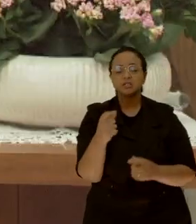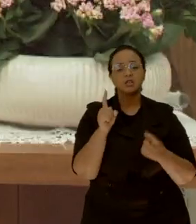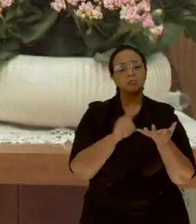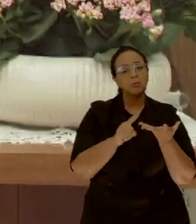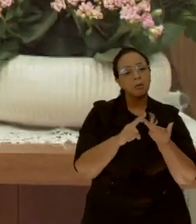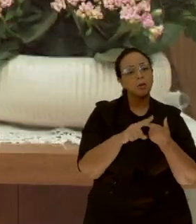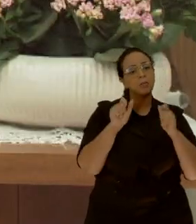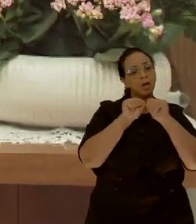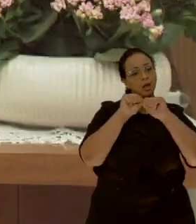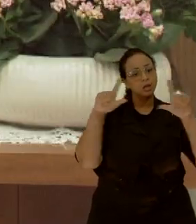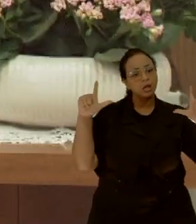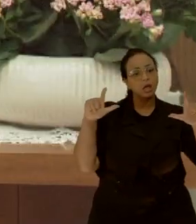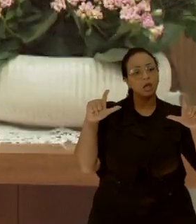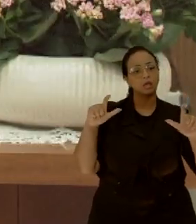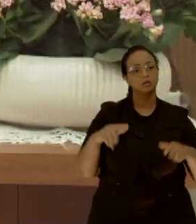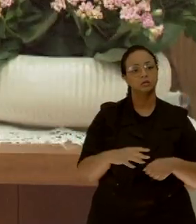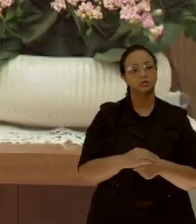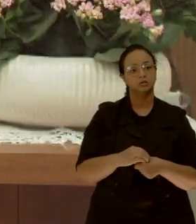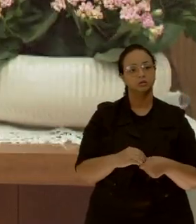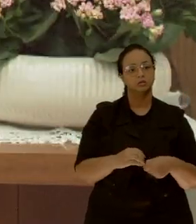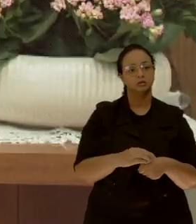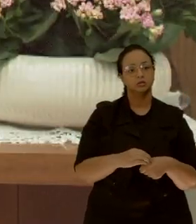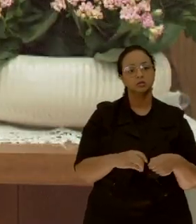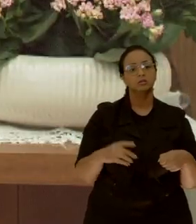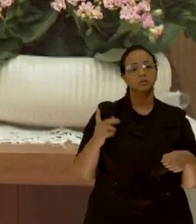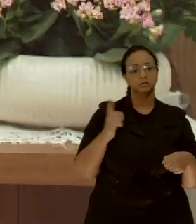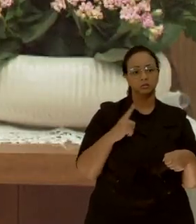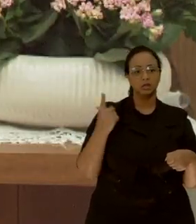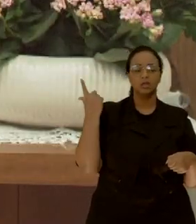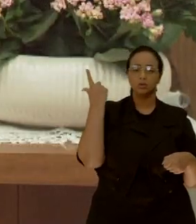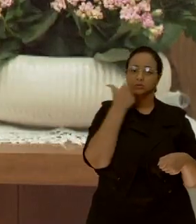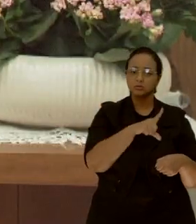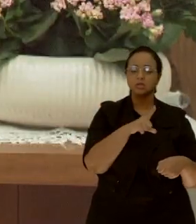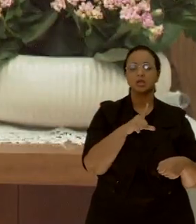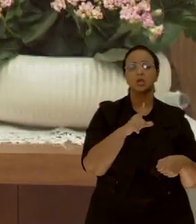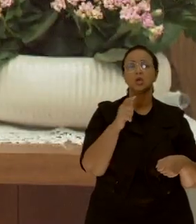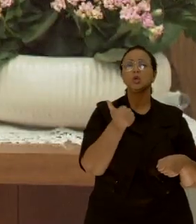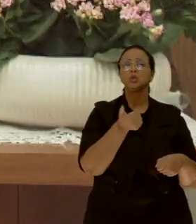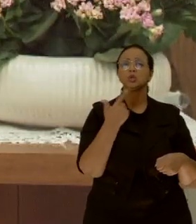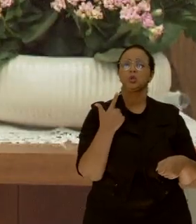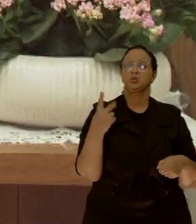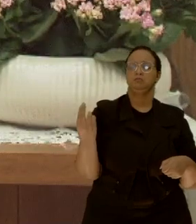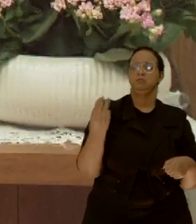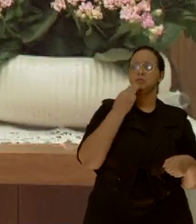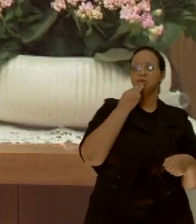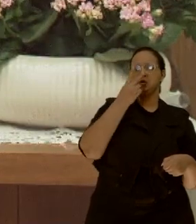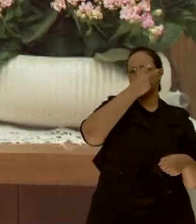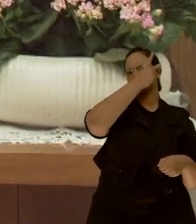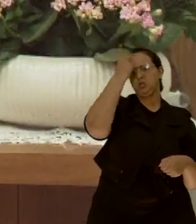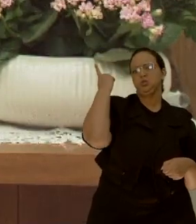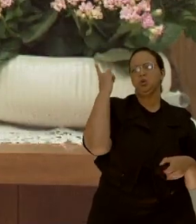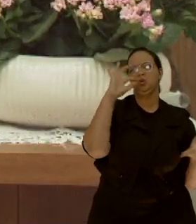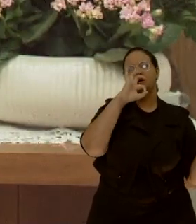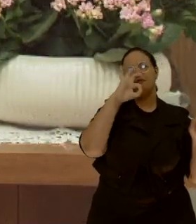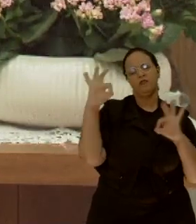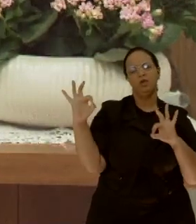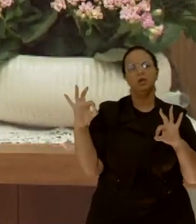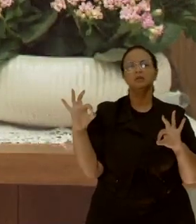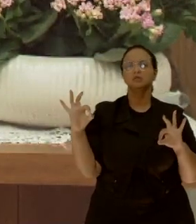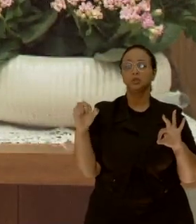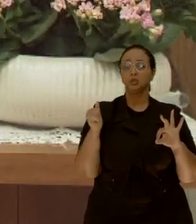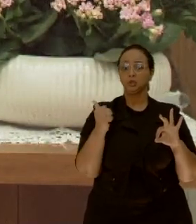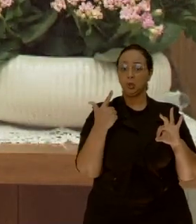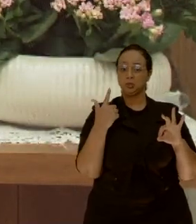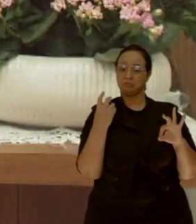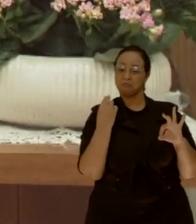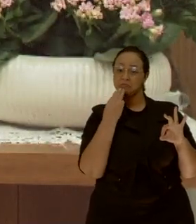quê. Nós atingimos 12 milhões de pessoas.